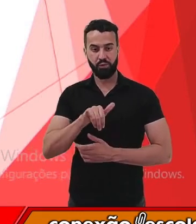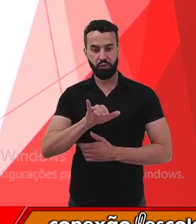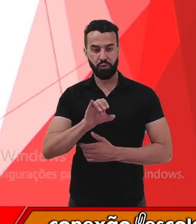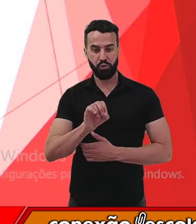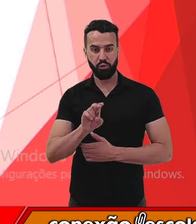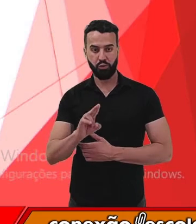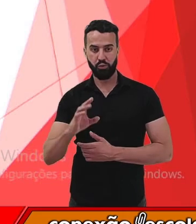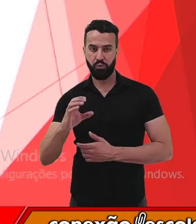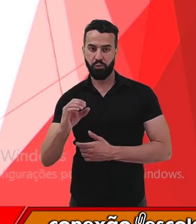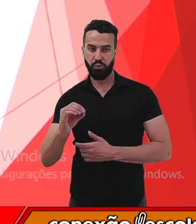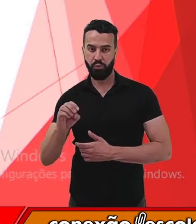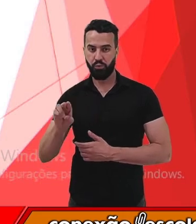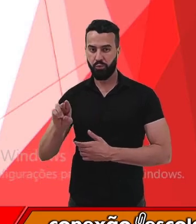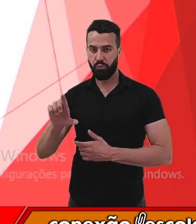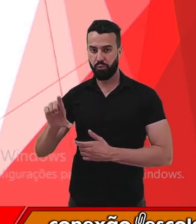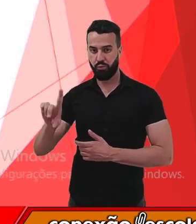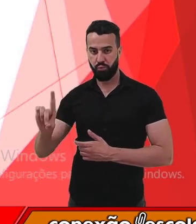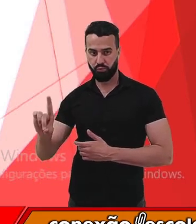You could.